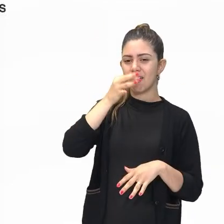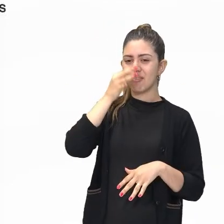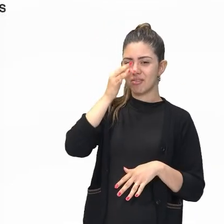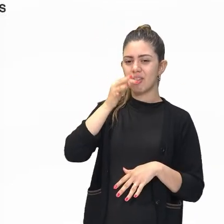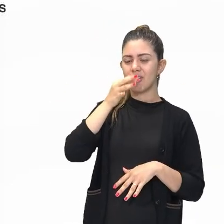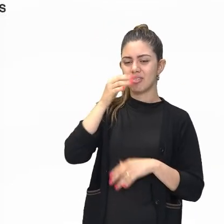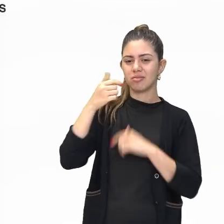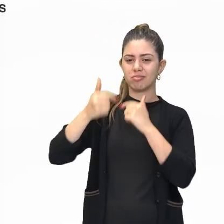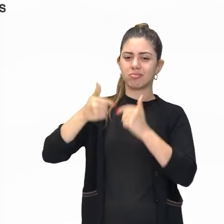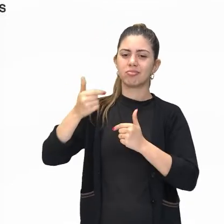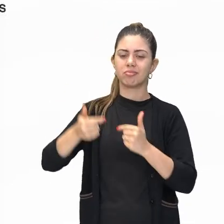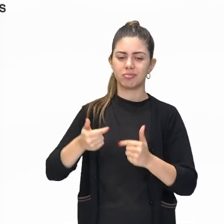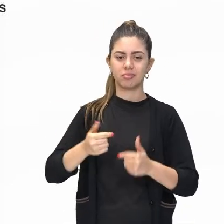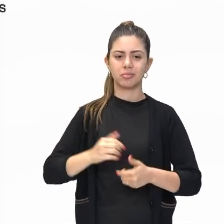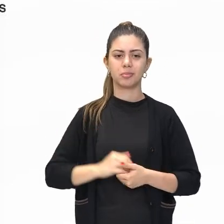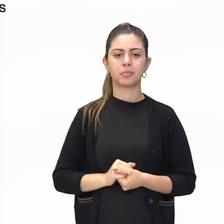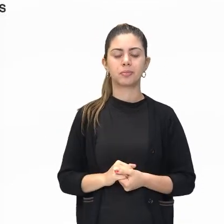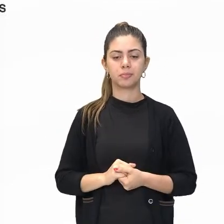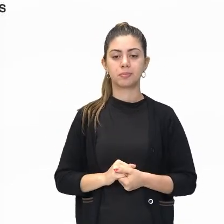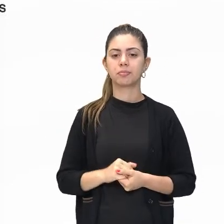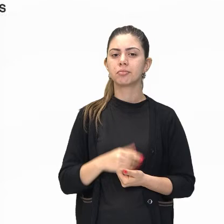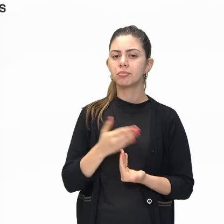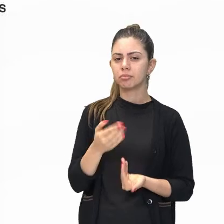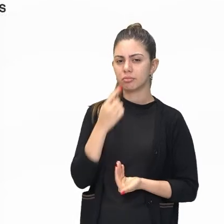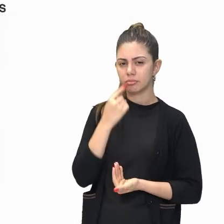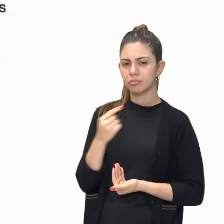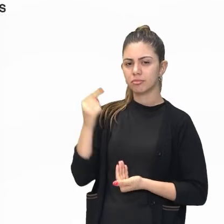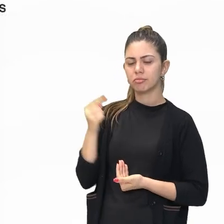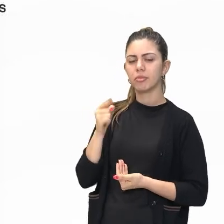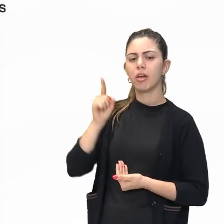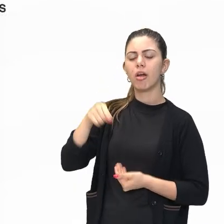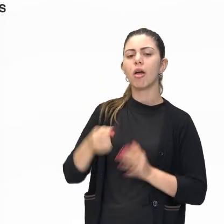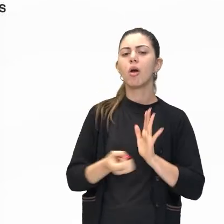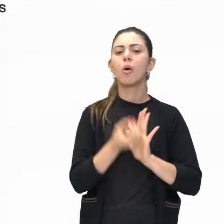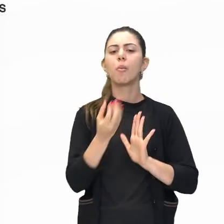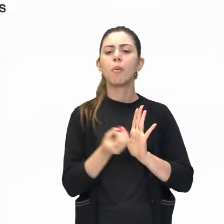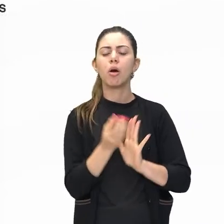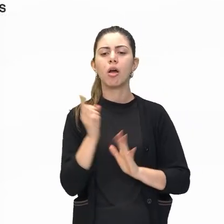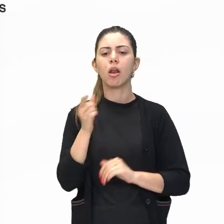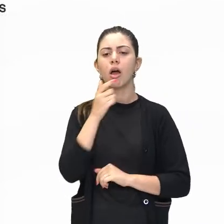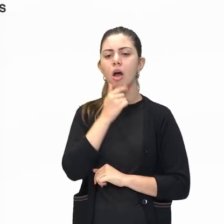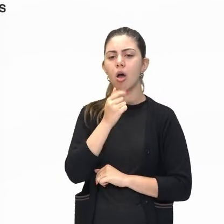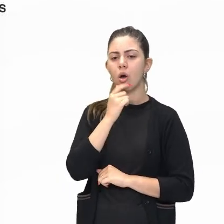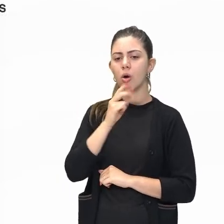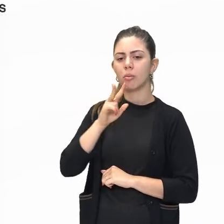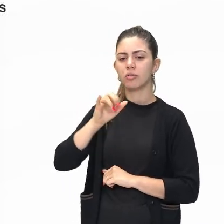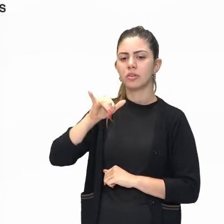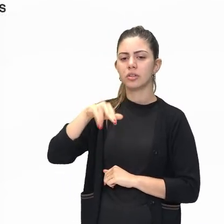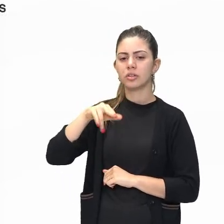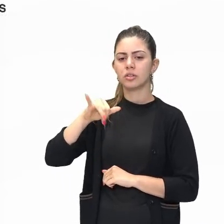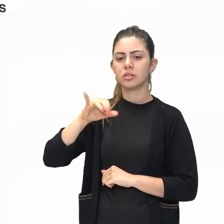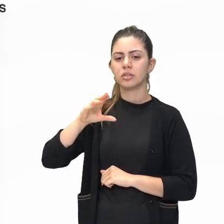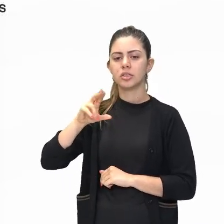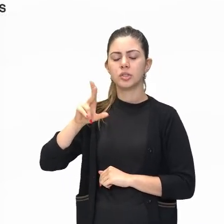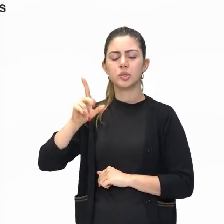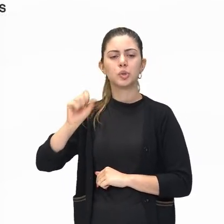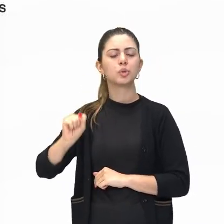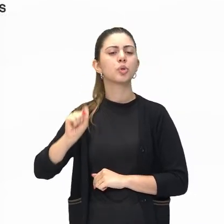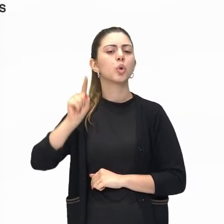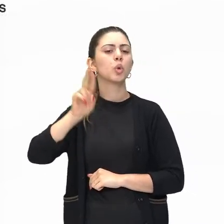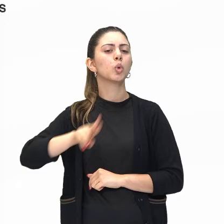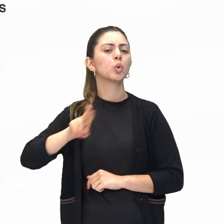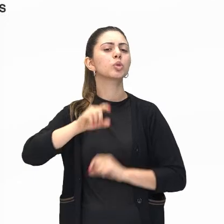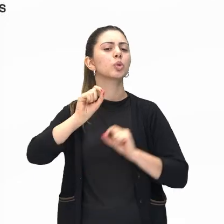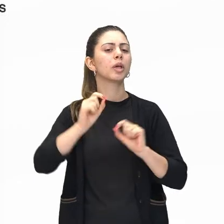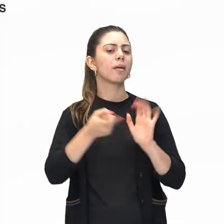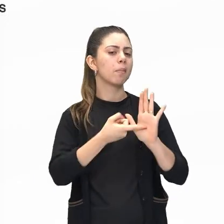hereditária. Olha só, nesse poema aí, Vinícius de Moraes, ele faz uma metáfora, né? O que